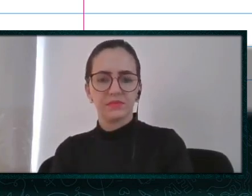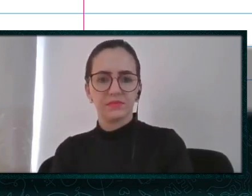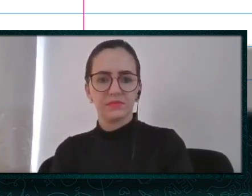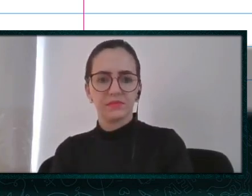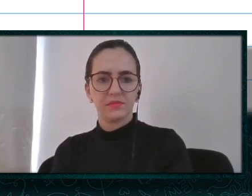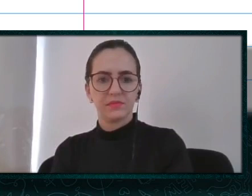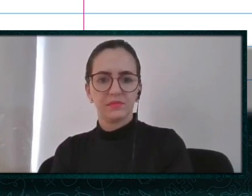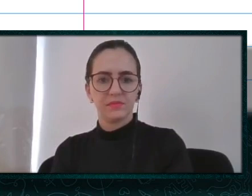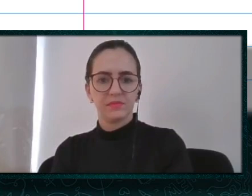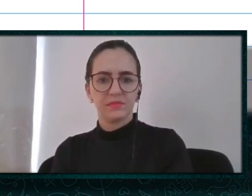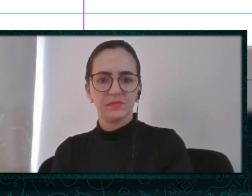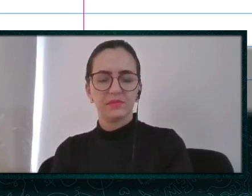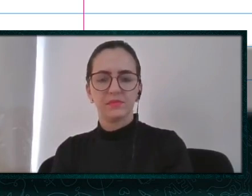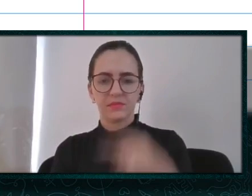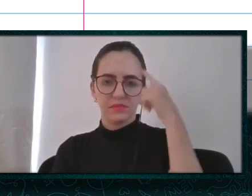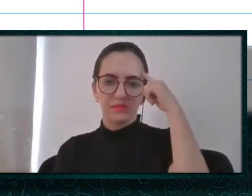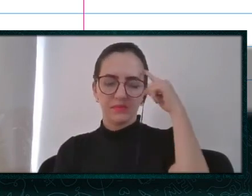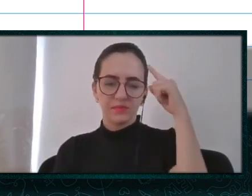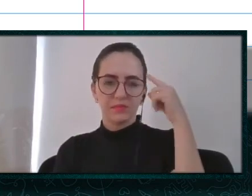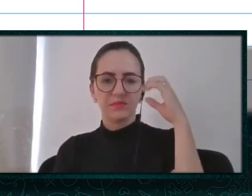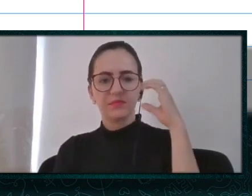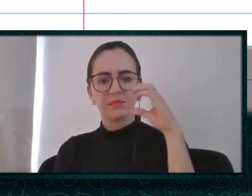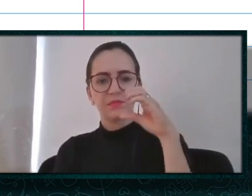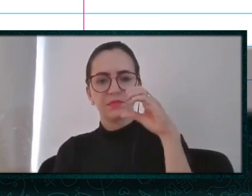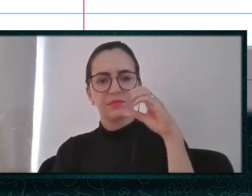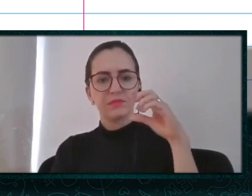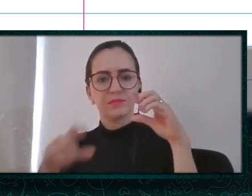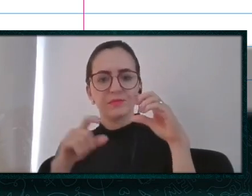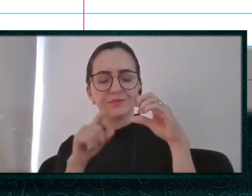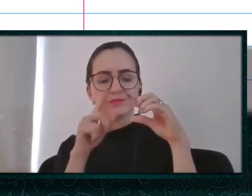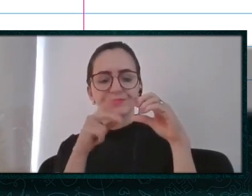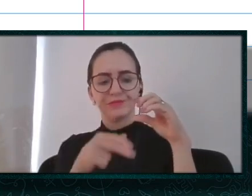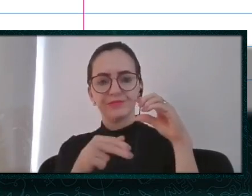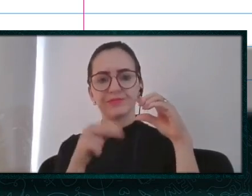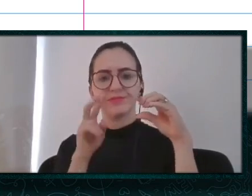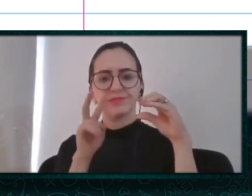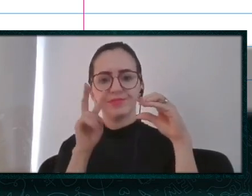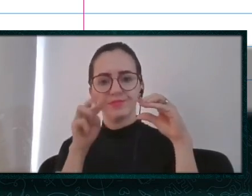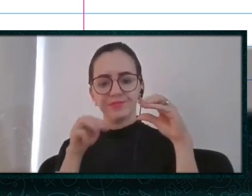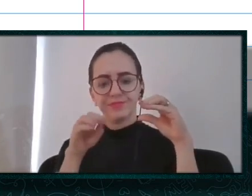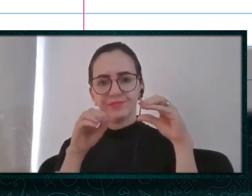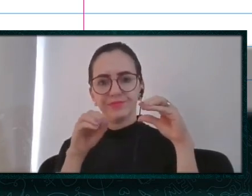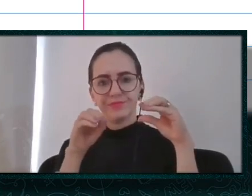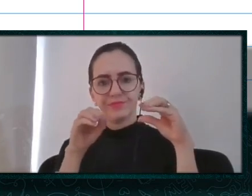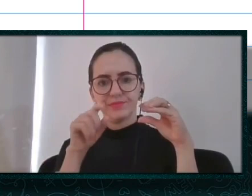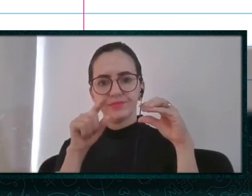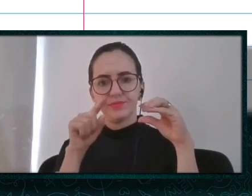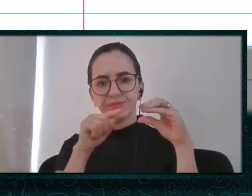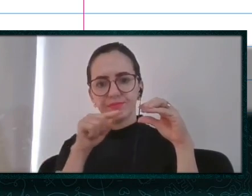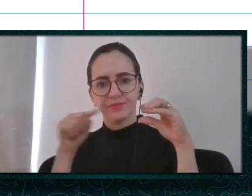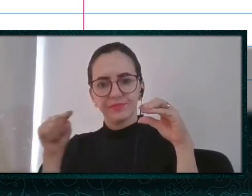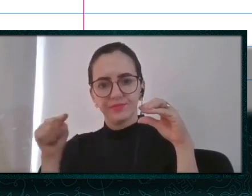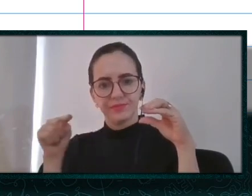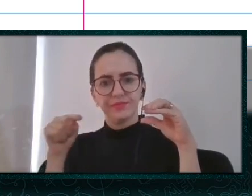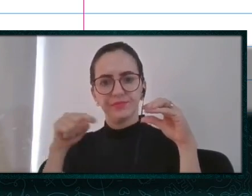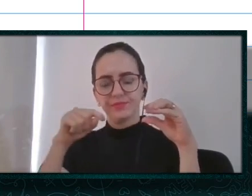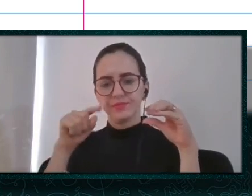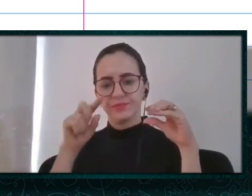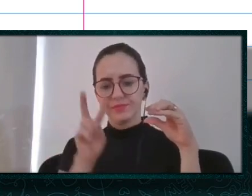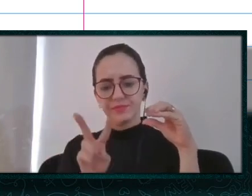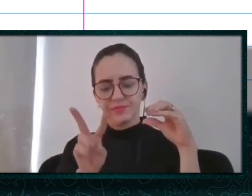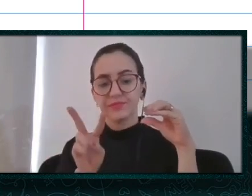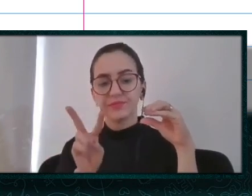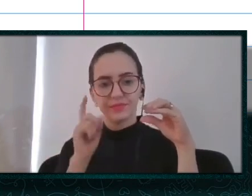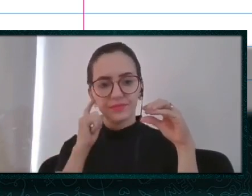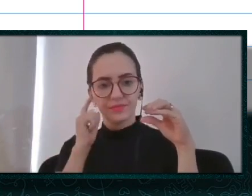de concentração em massa, né? Concentração em mol, que é concentração igual ao número de mols dividido pelo volume. Quando a gente tem